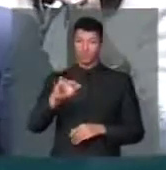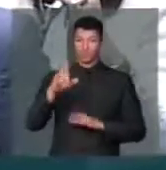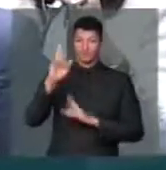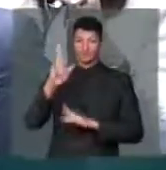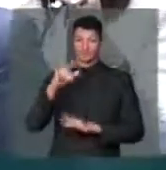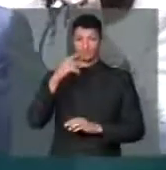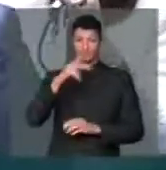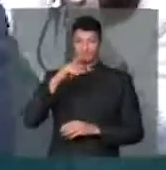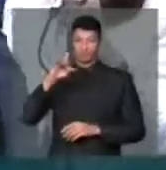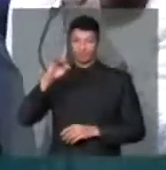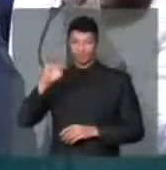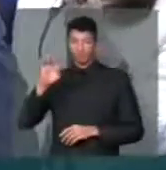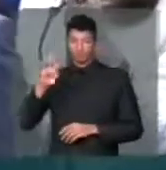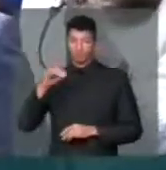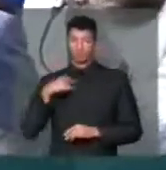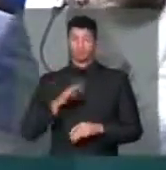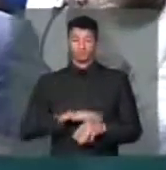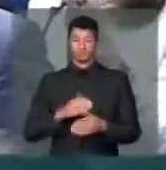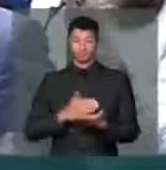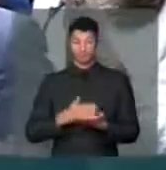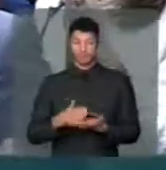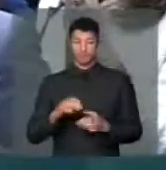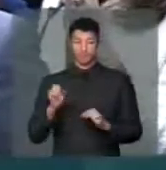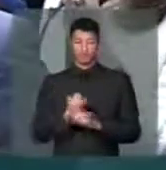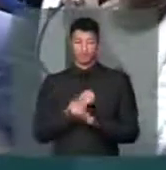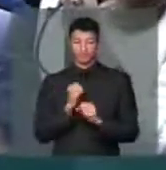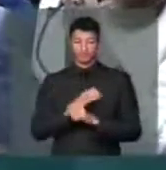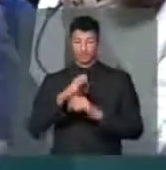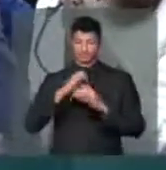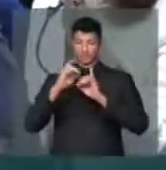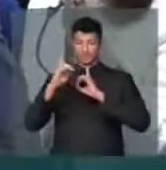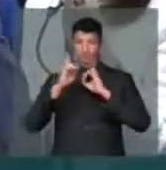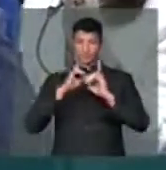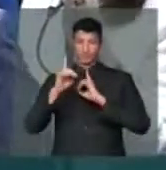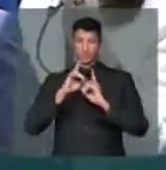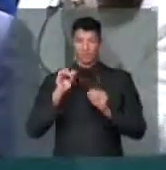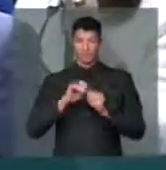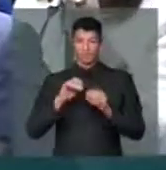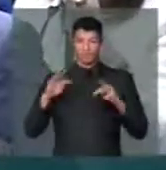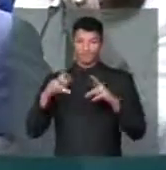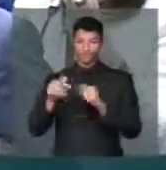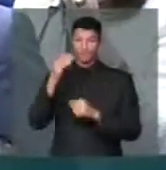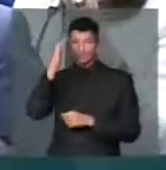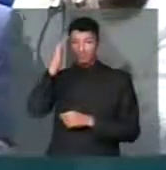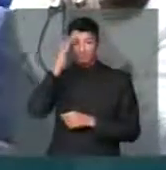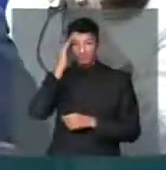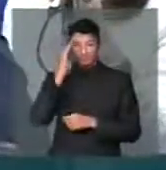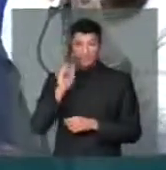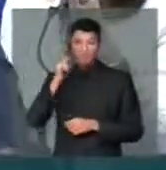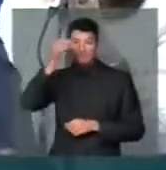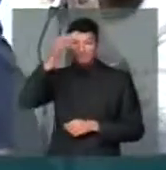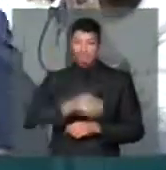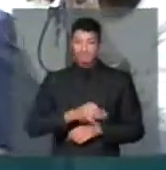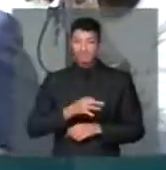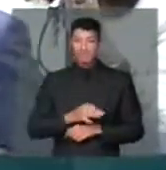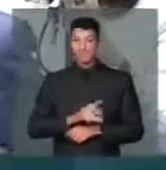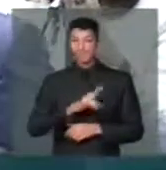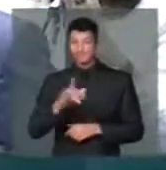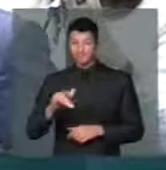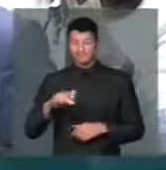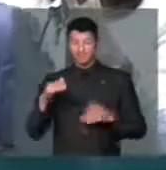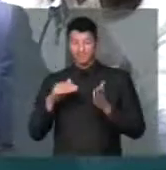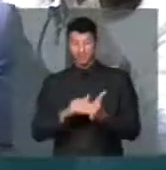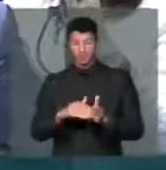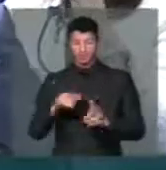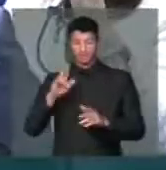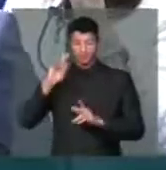líder do PTB, que desde o primeiro momento soube construir esse diálogo, soube fazer todo esse entendimento, que com certeza será um